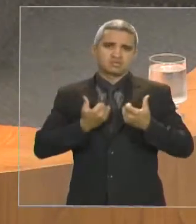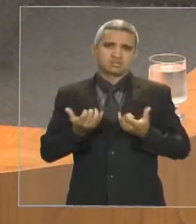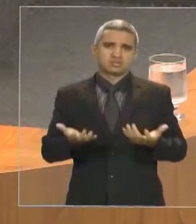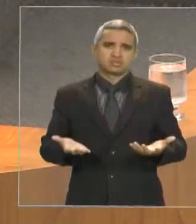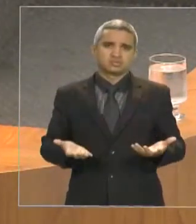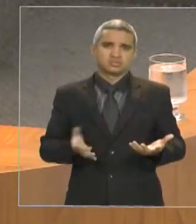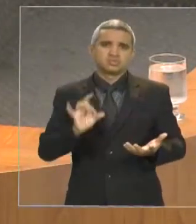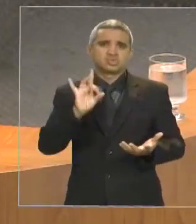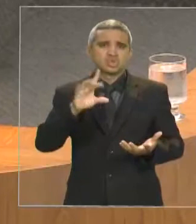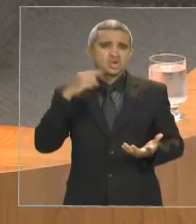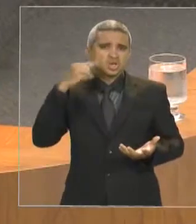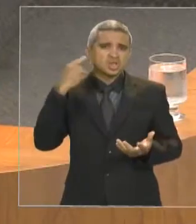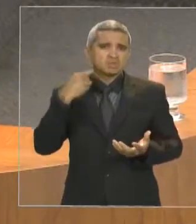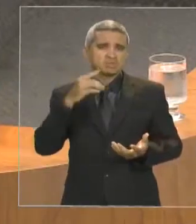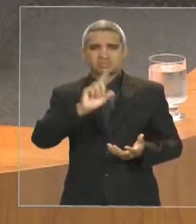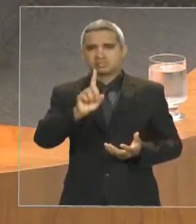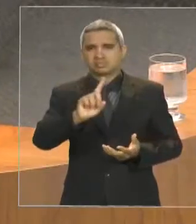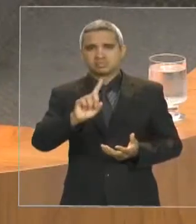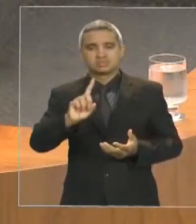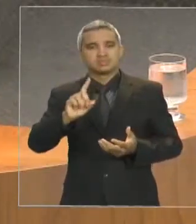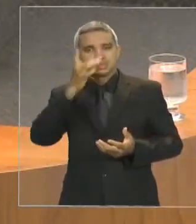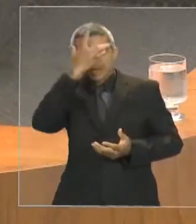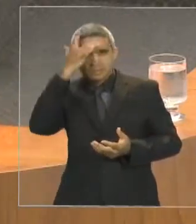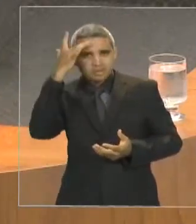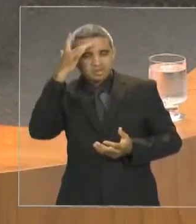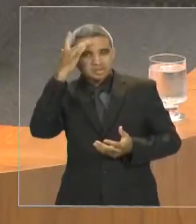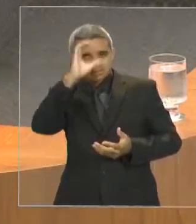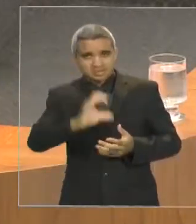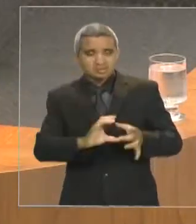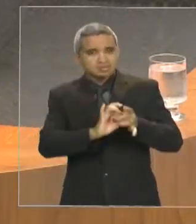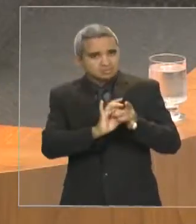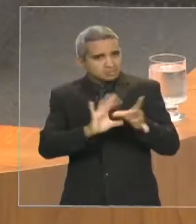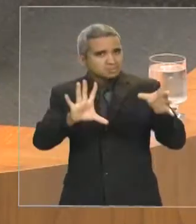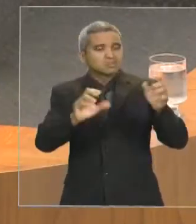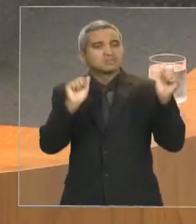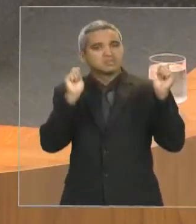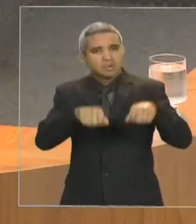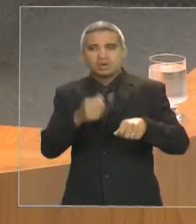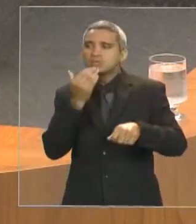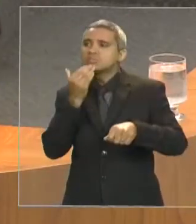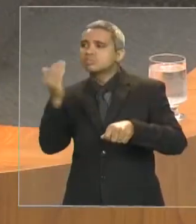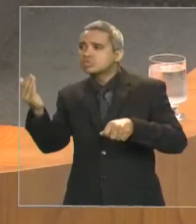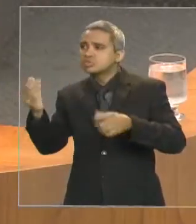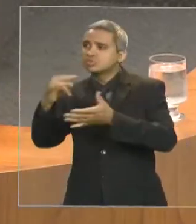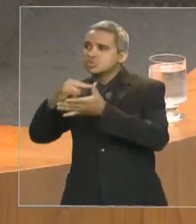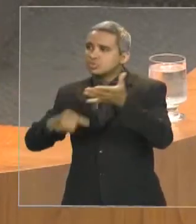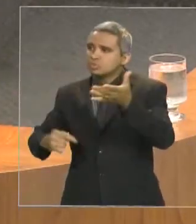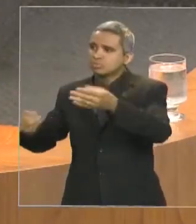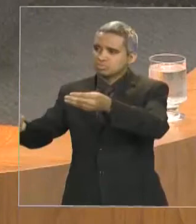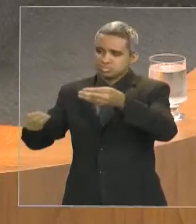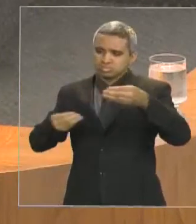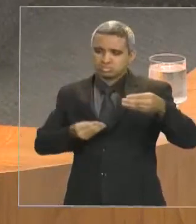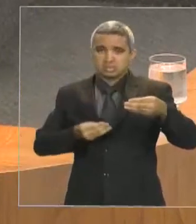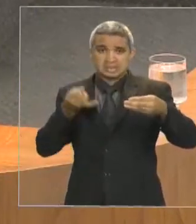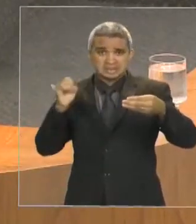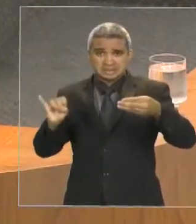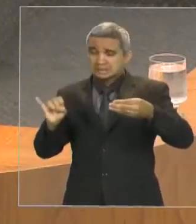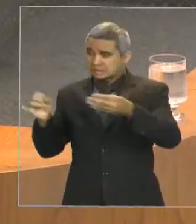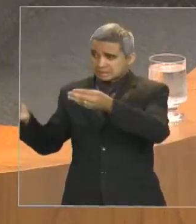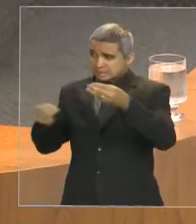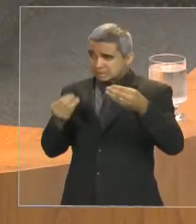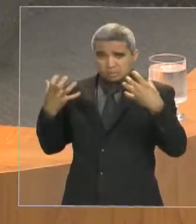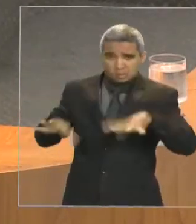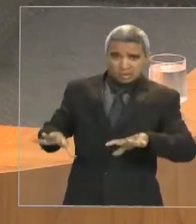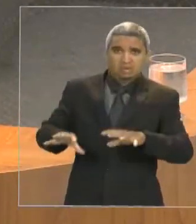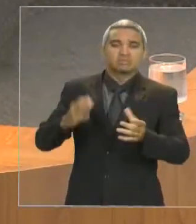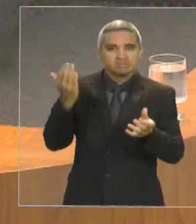hoje em dia, qualquer cidadão baseado na lei de informação pode solicitar qualquer documento, se não for dado para entrar na justiça. No momento que a gente não